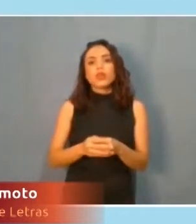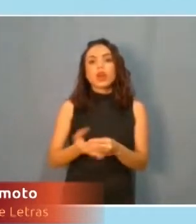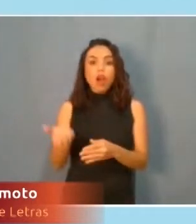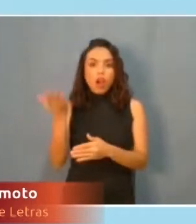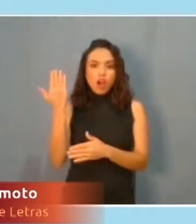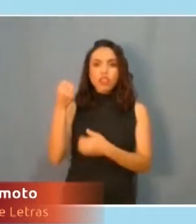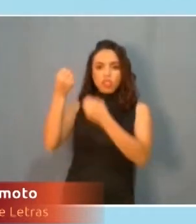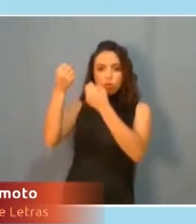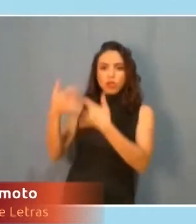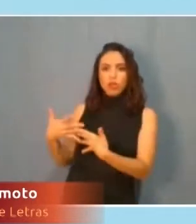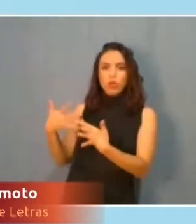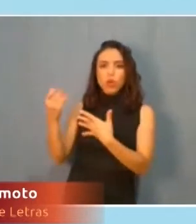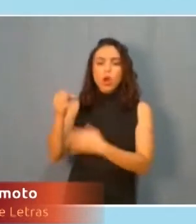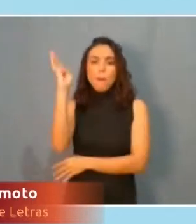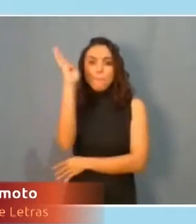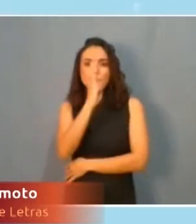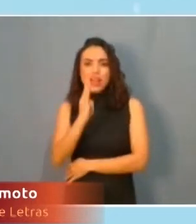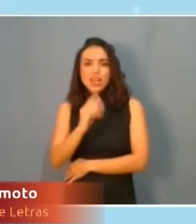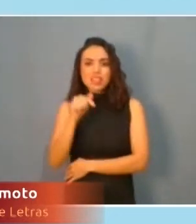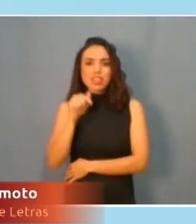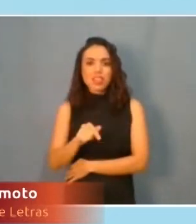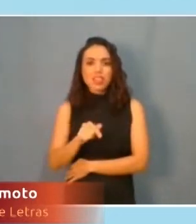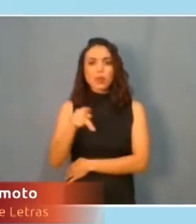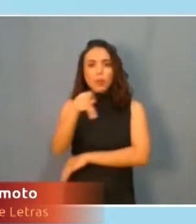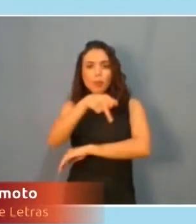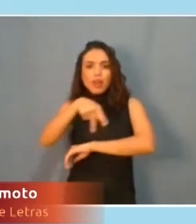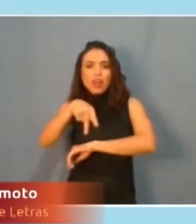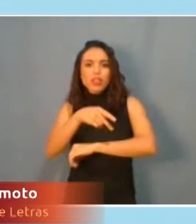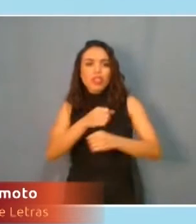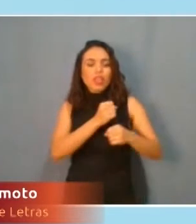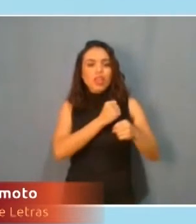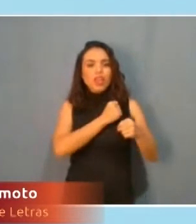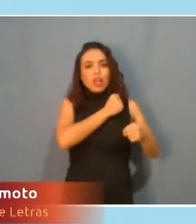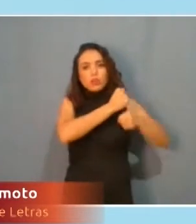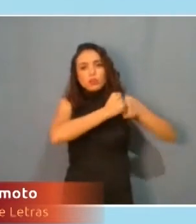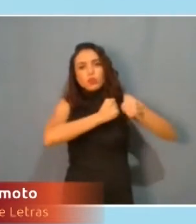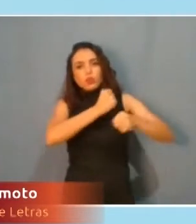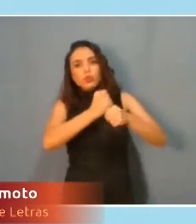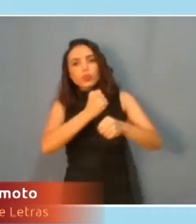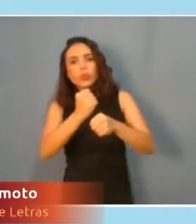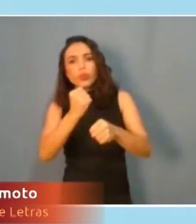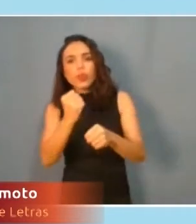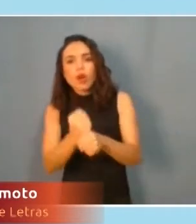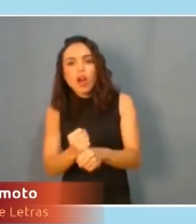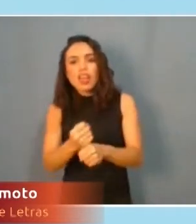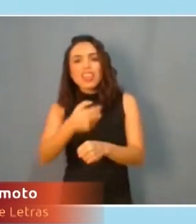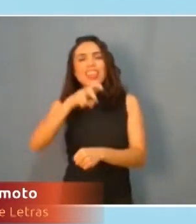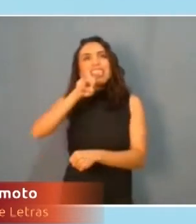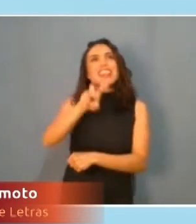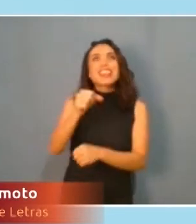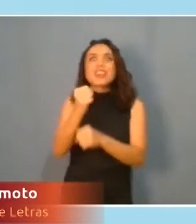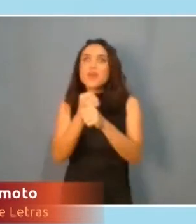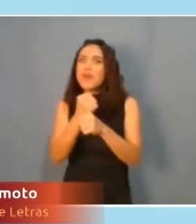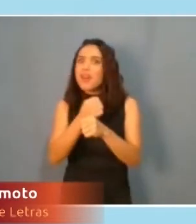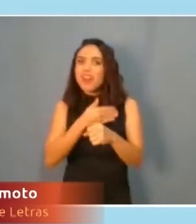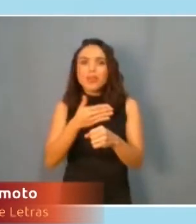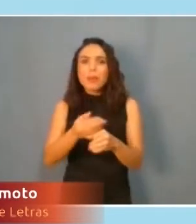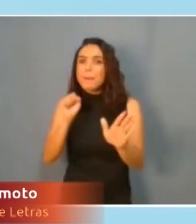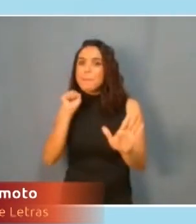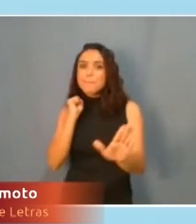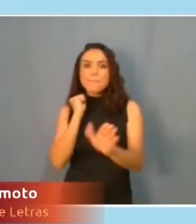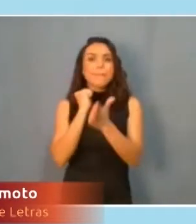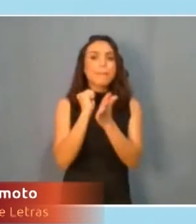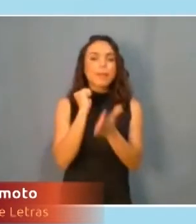Brasil, simplesmente, ao longo dos últimos 5 anos, parou de investir nas políticas sociais, principalmente de apoio ao